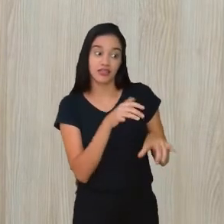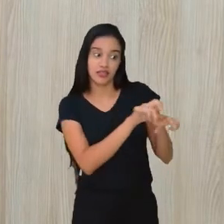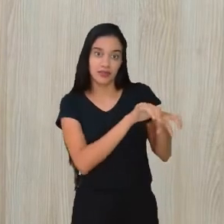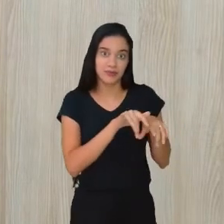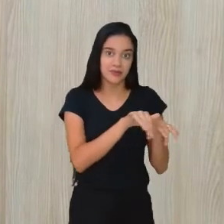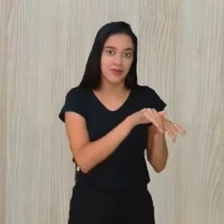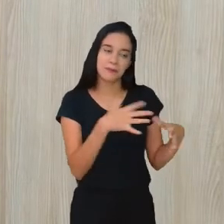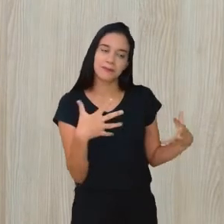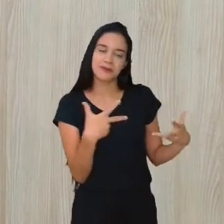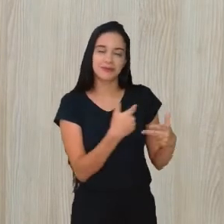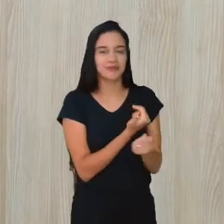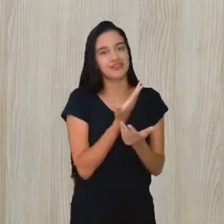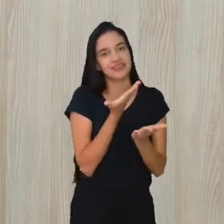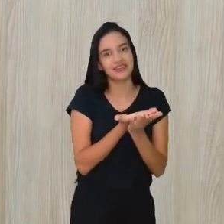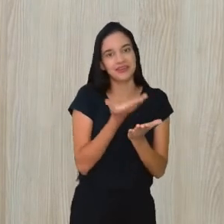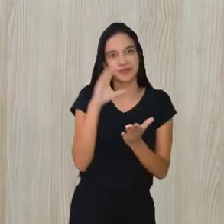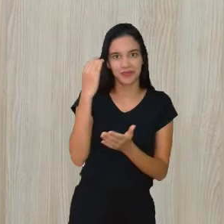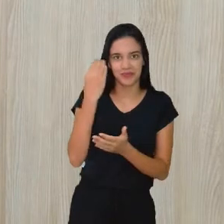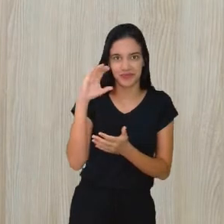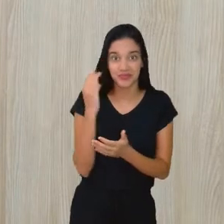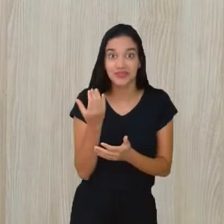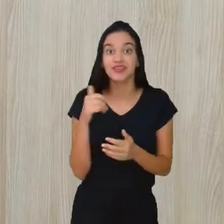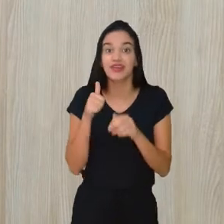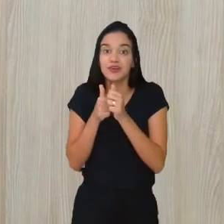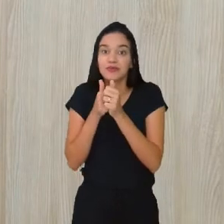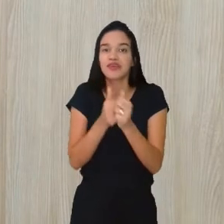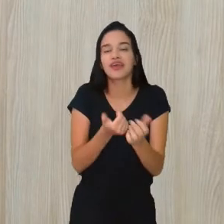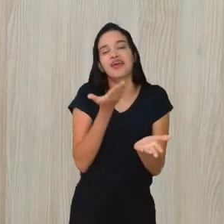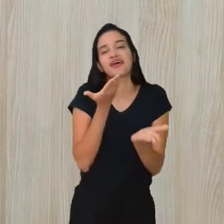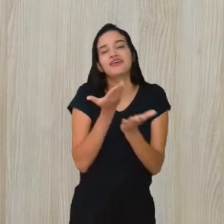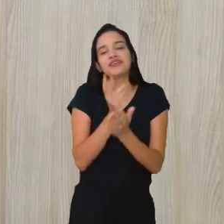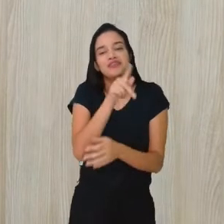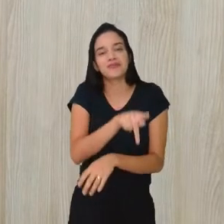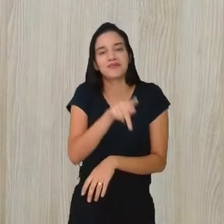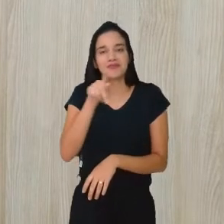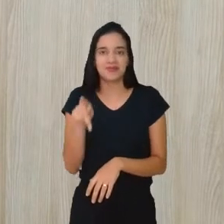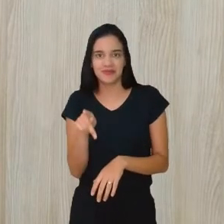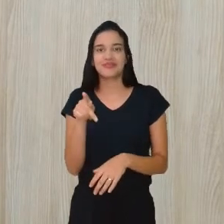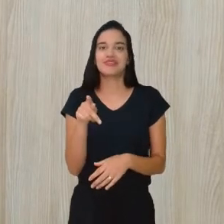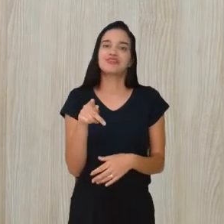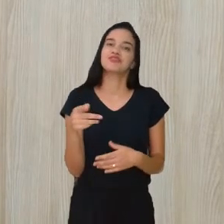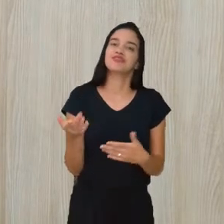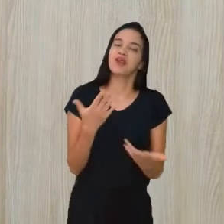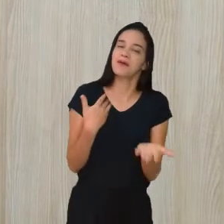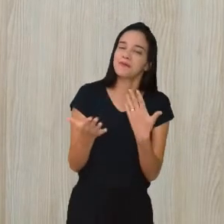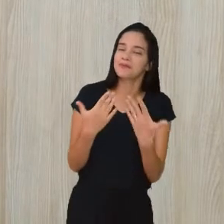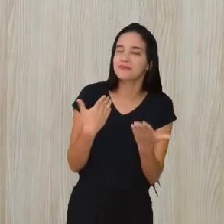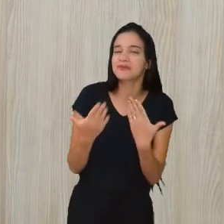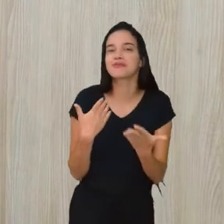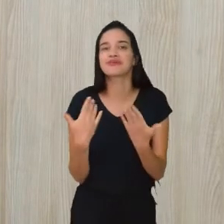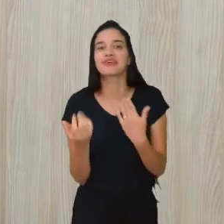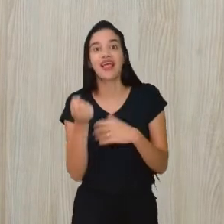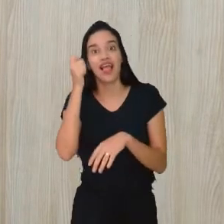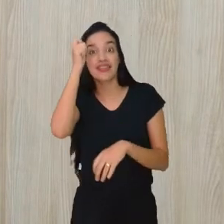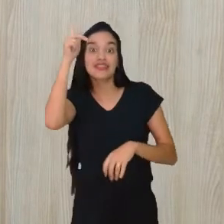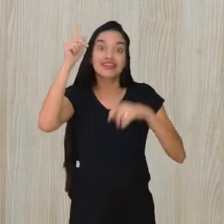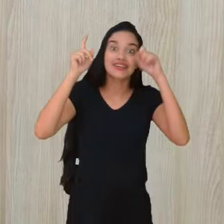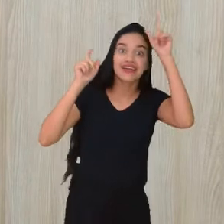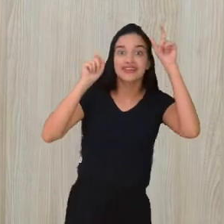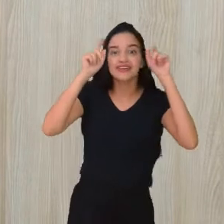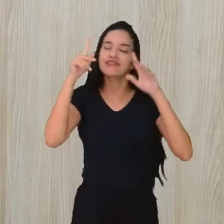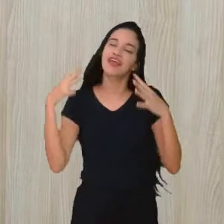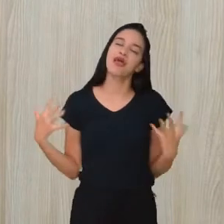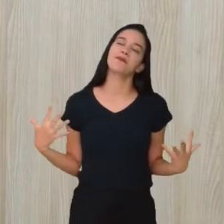não é, da aula de ciências, acompanhando essa professora dinâmica, não é, cheia de criatividade.